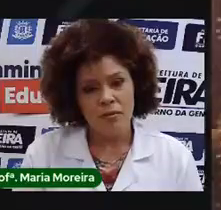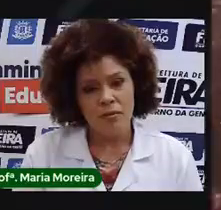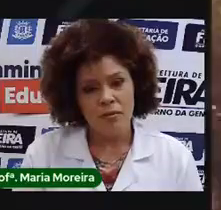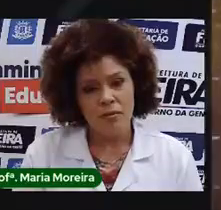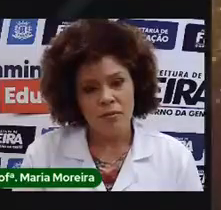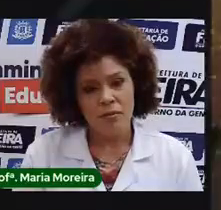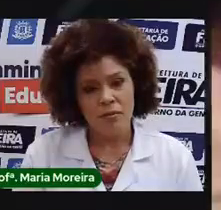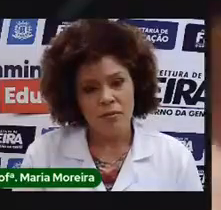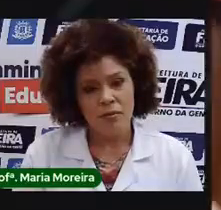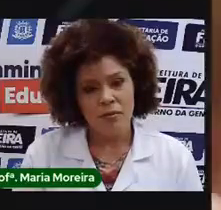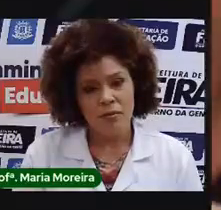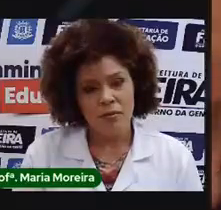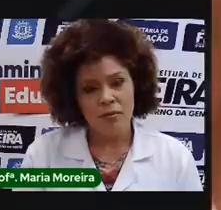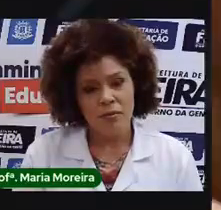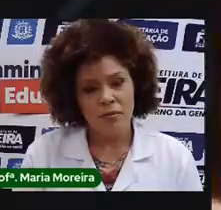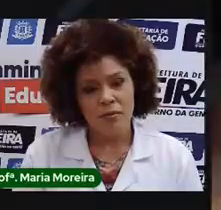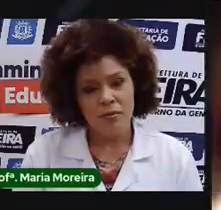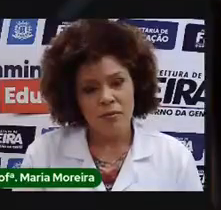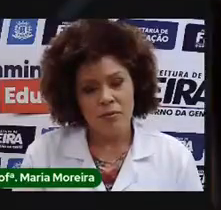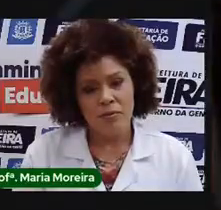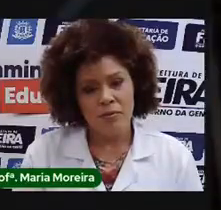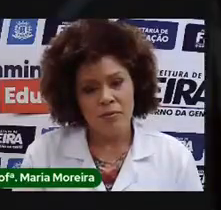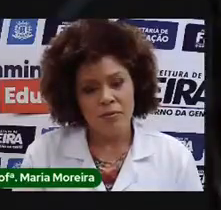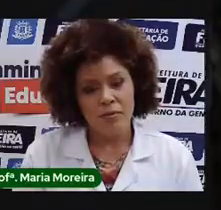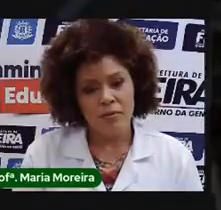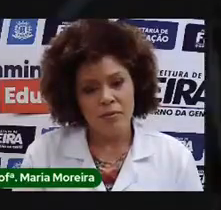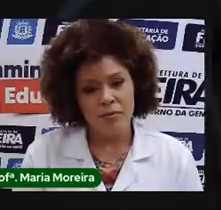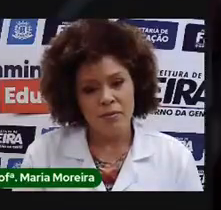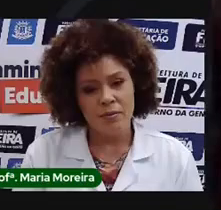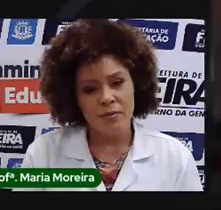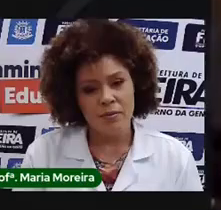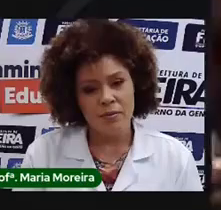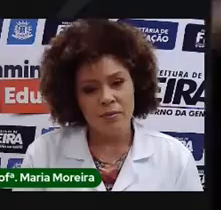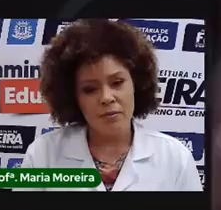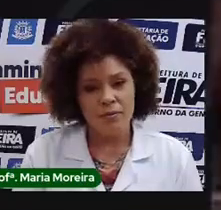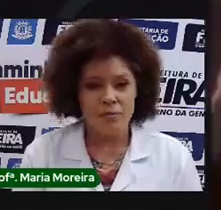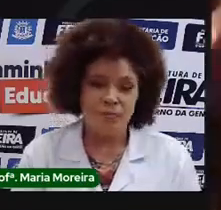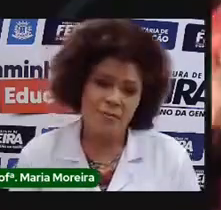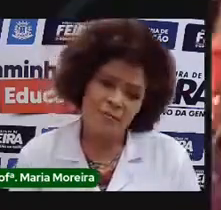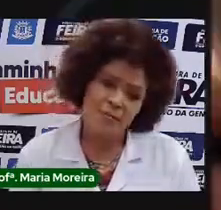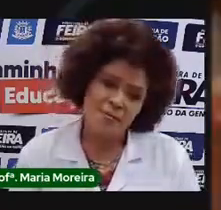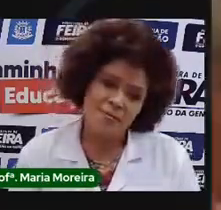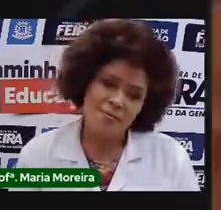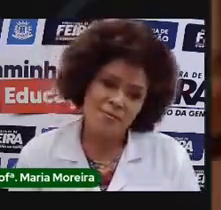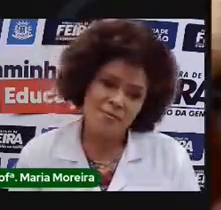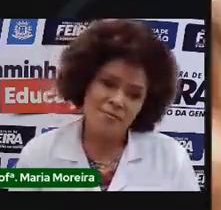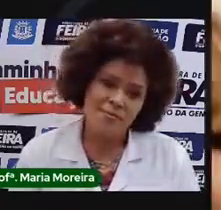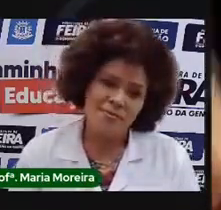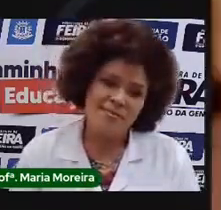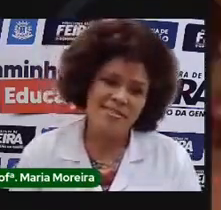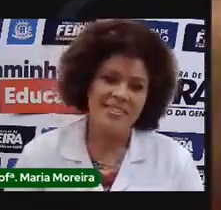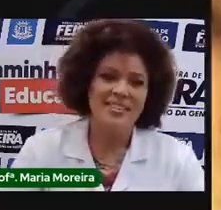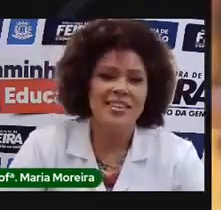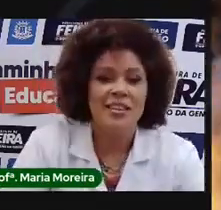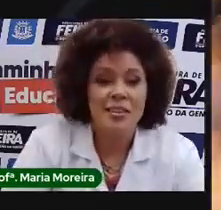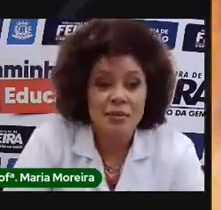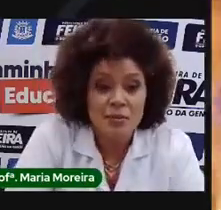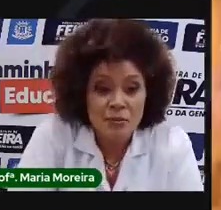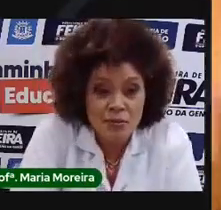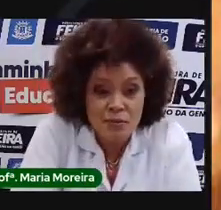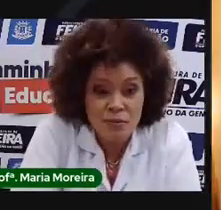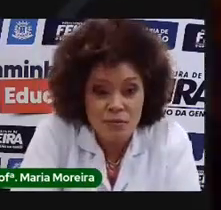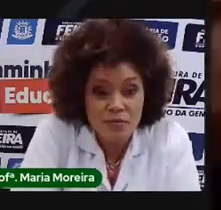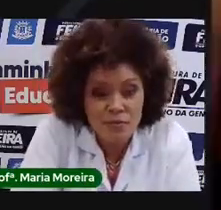quixadeira, flor do coração. Feira, feira, minha feira, beijando na beira, tá